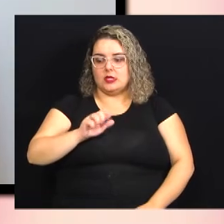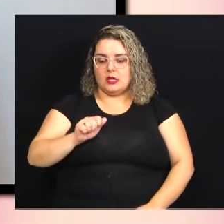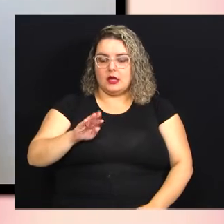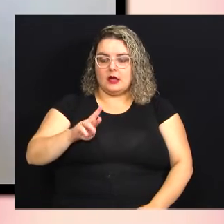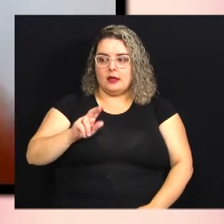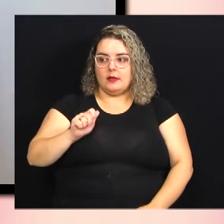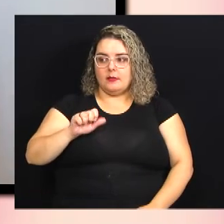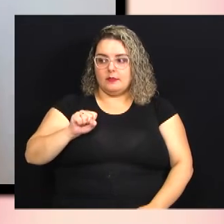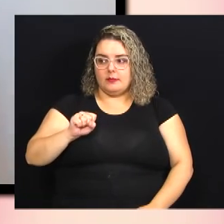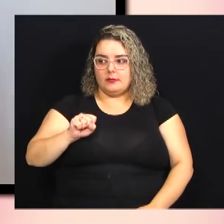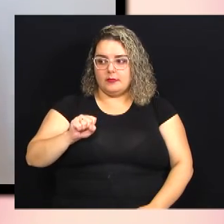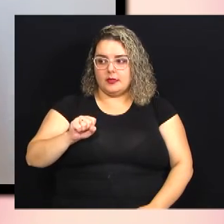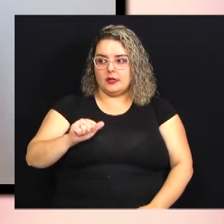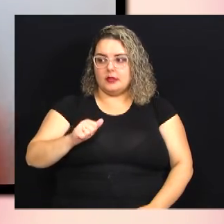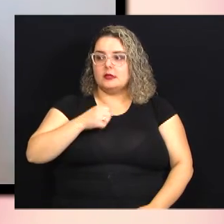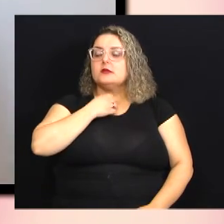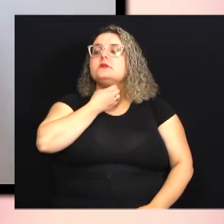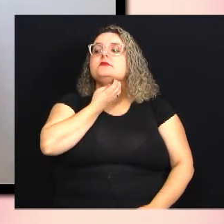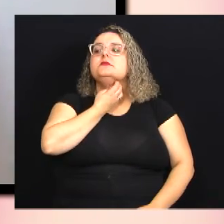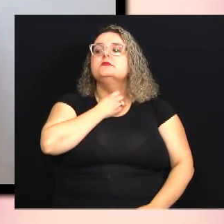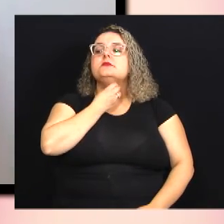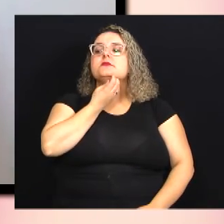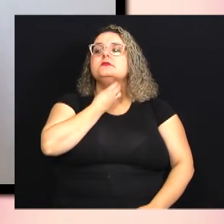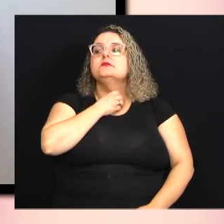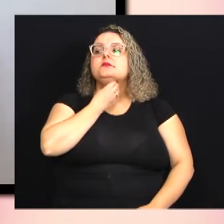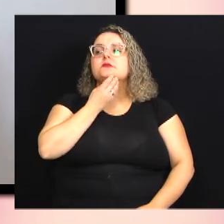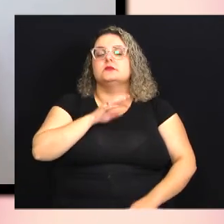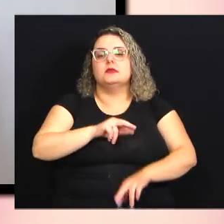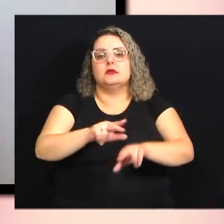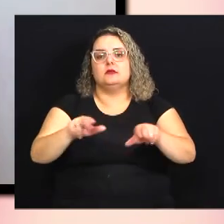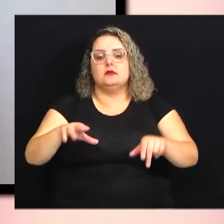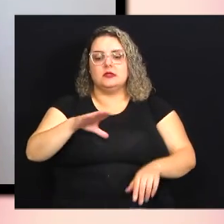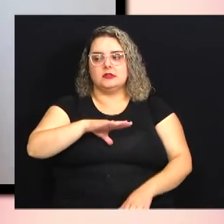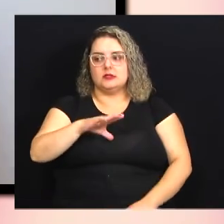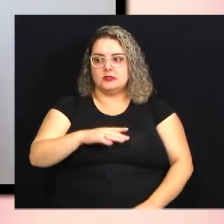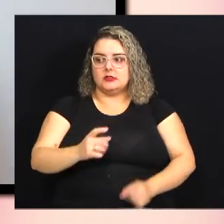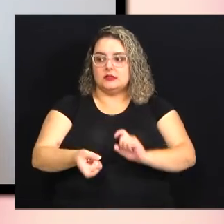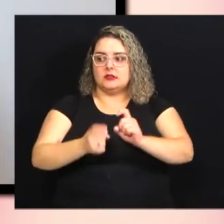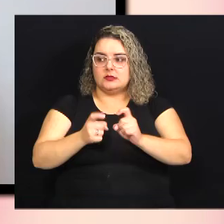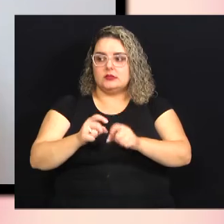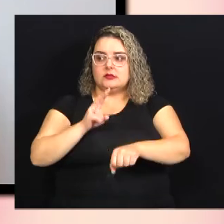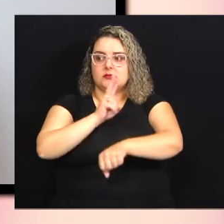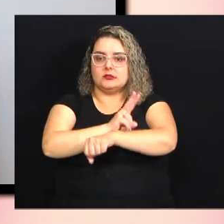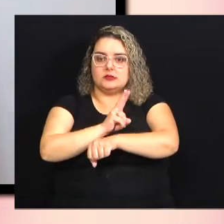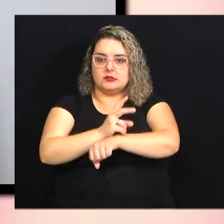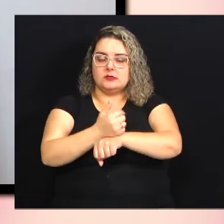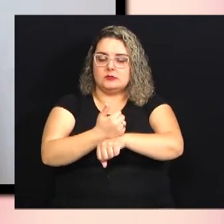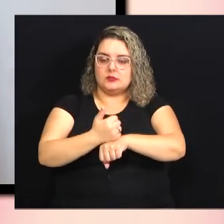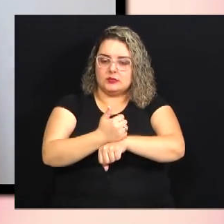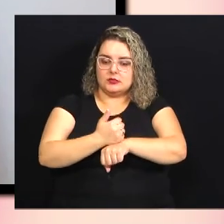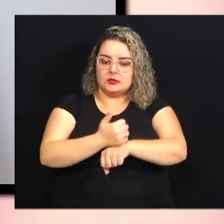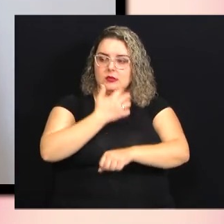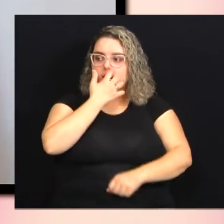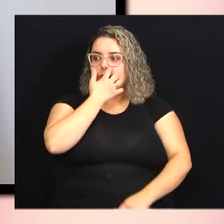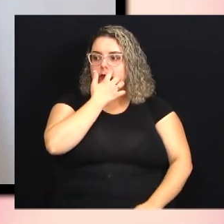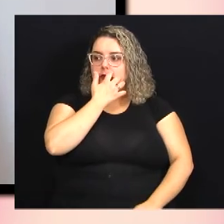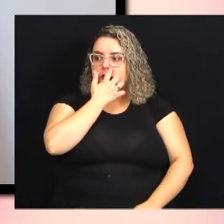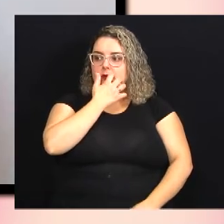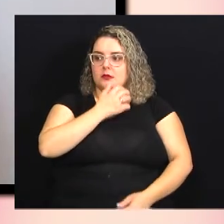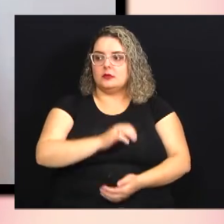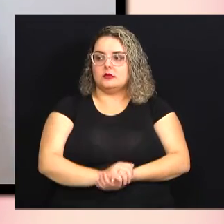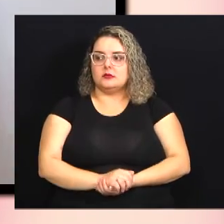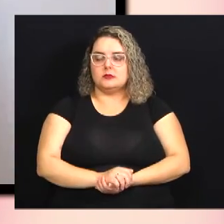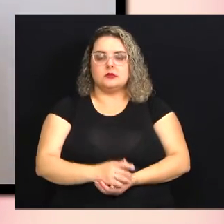da ABRAS, a ABRAS, em várias cidades, ela tem reunião para cuidador, né?